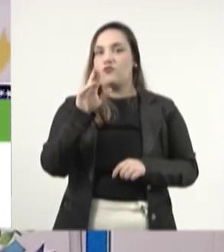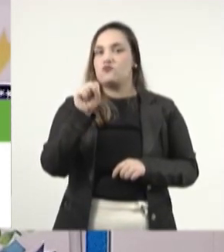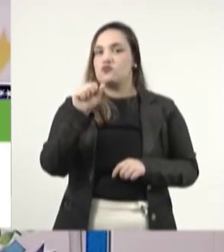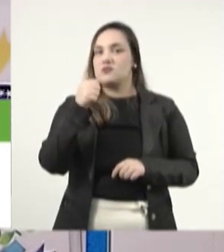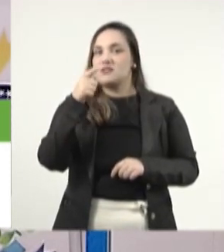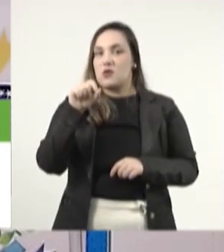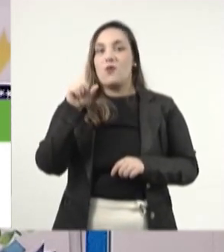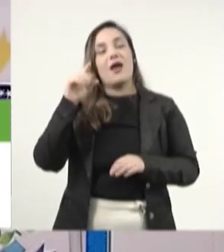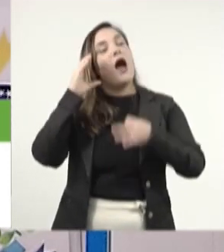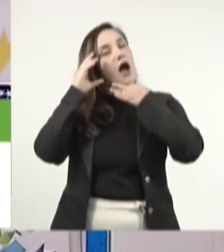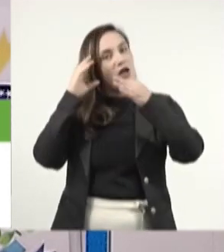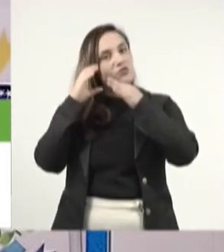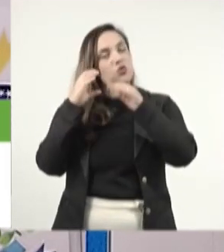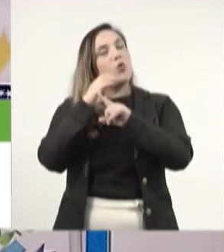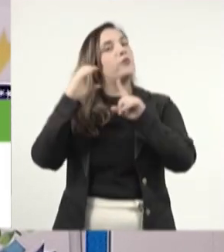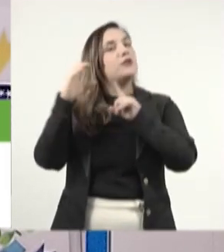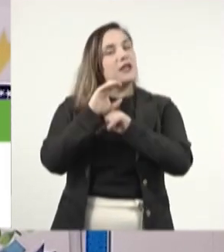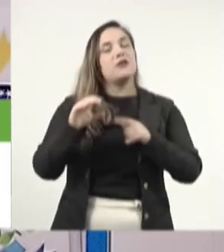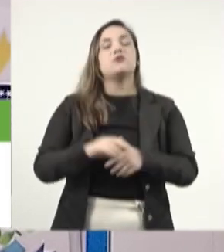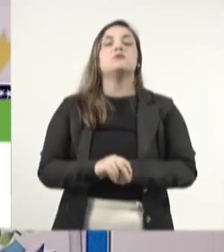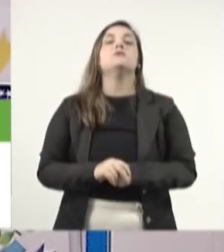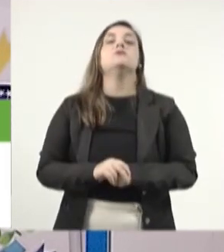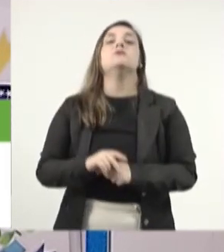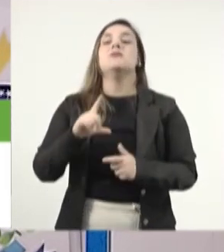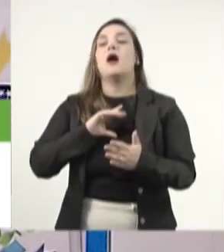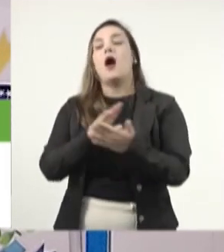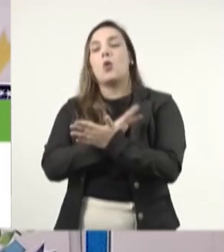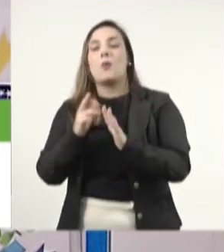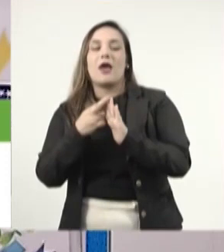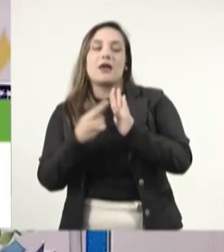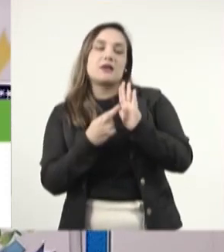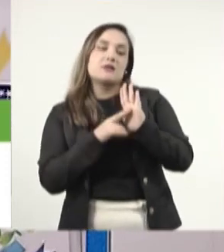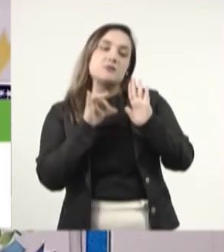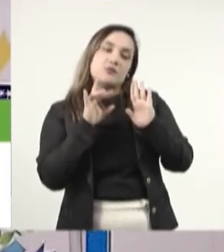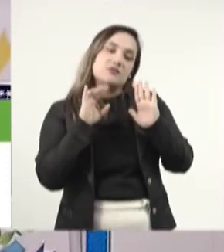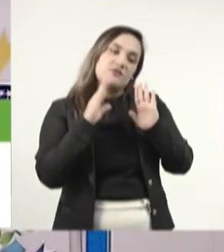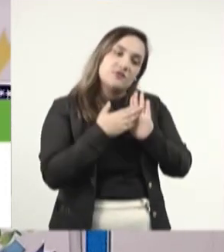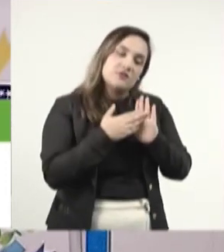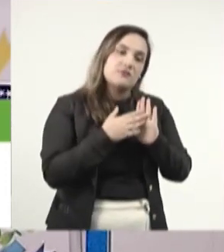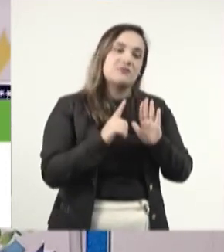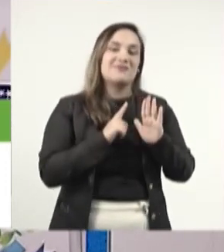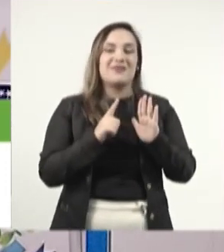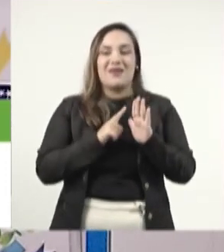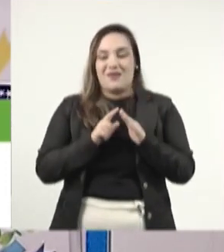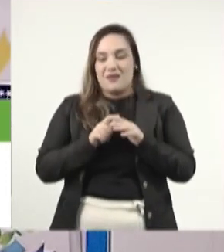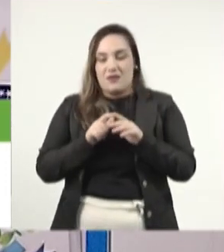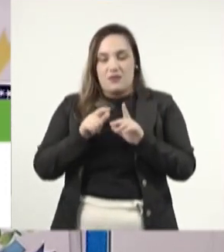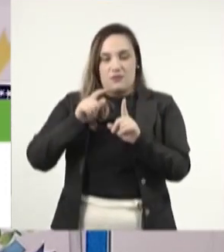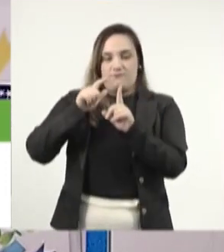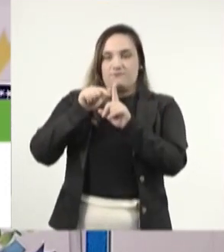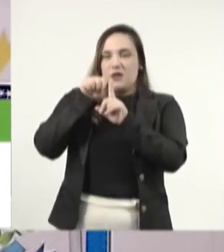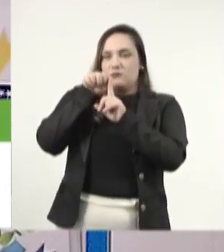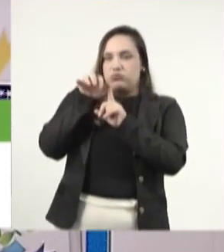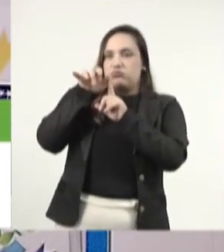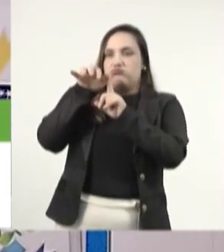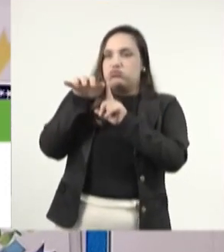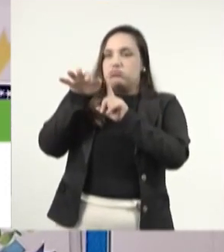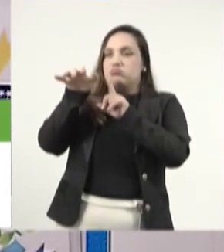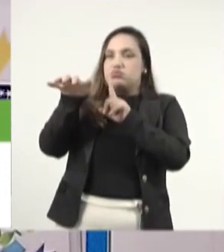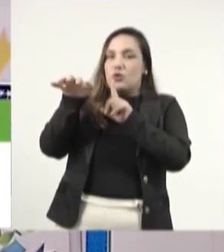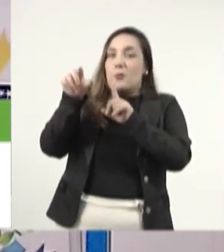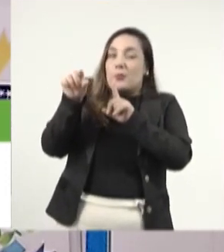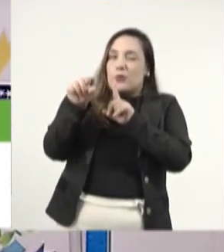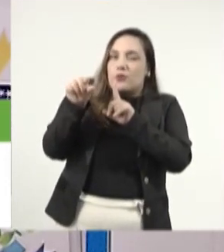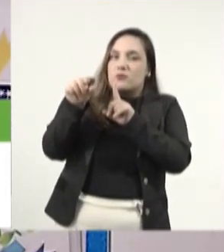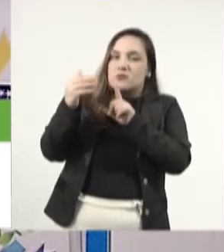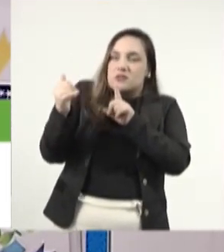as rádios comunitárias têm algumas particularidades, têm um alcance menor se comparado a rádios comerciais e